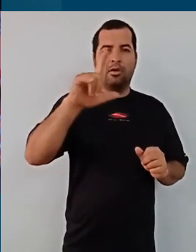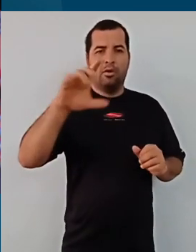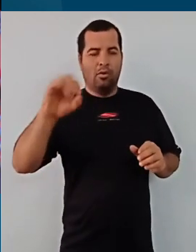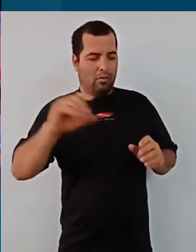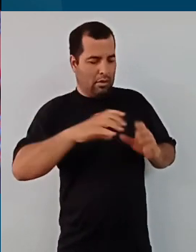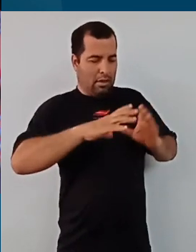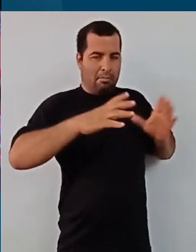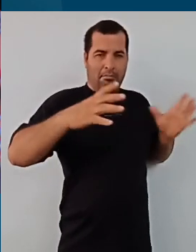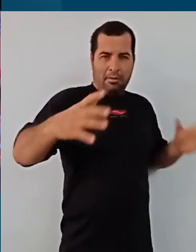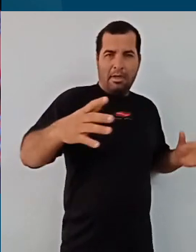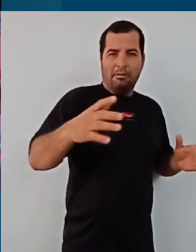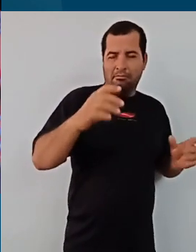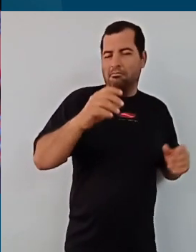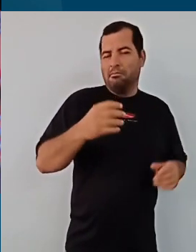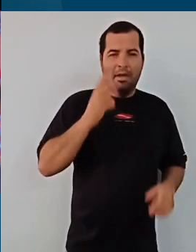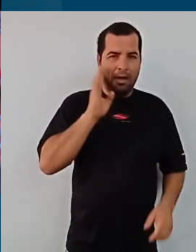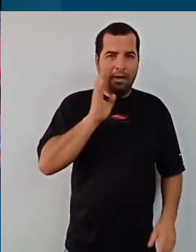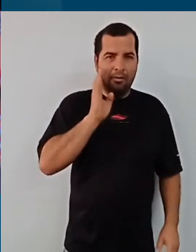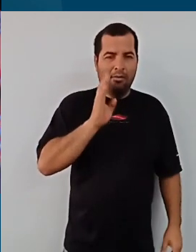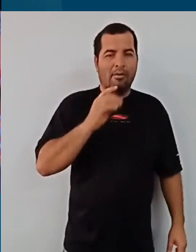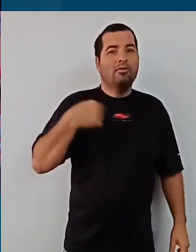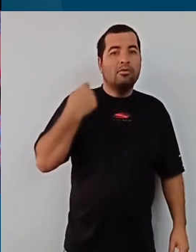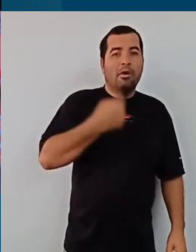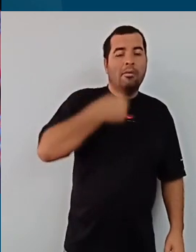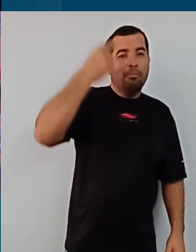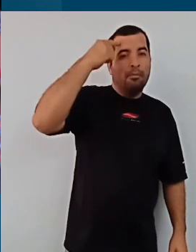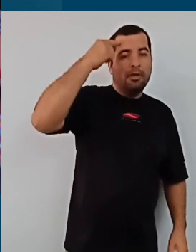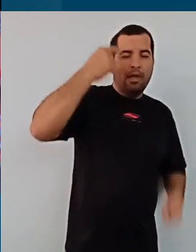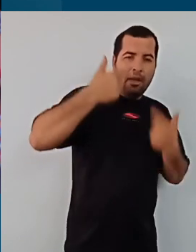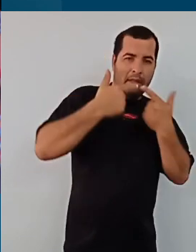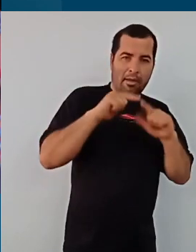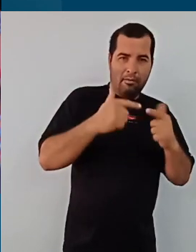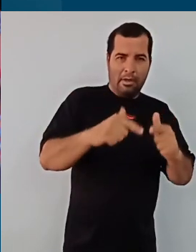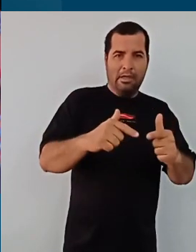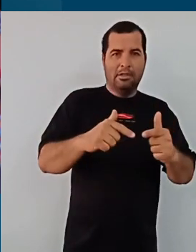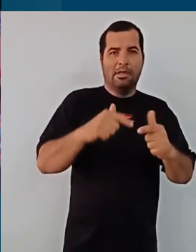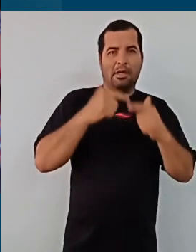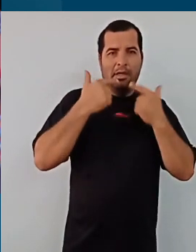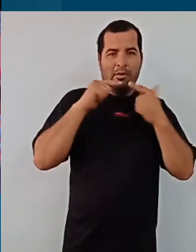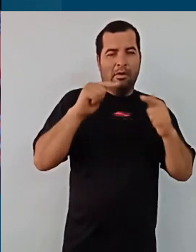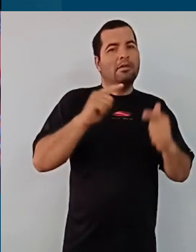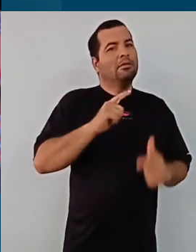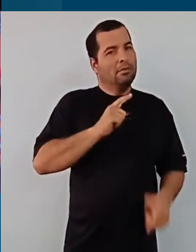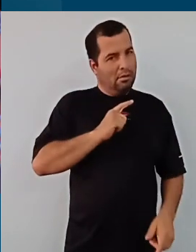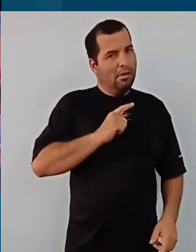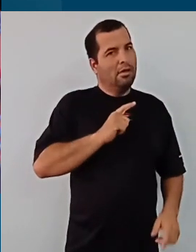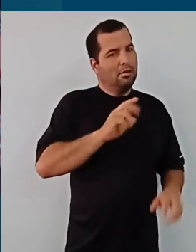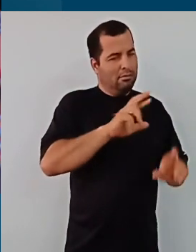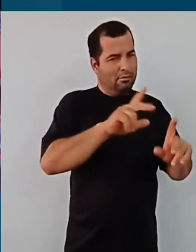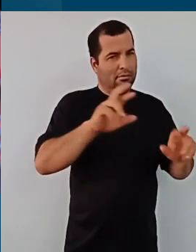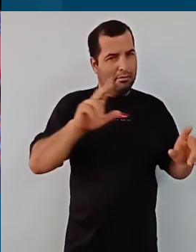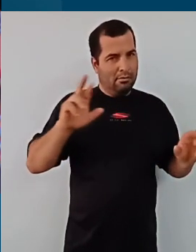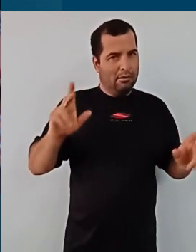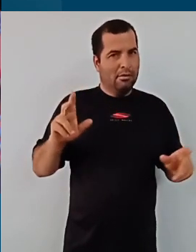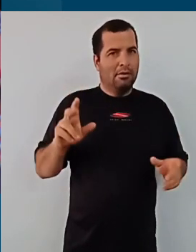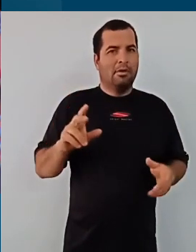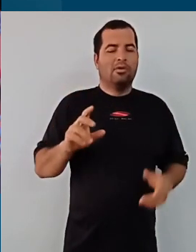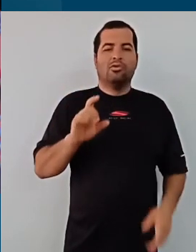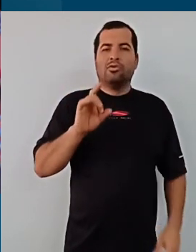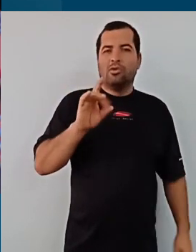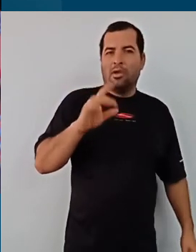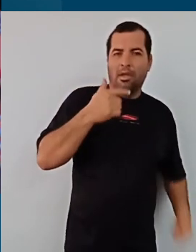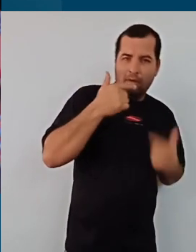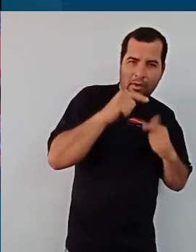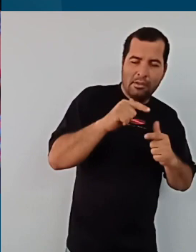interessante. Se a gente pensar, por exemplo, em linguagens, que a gente tem habilidades ali que perpassam o